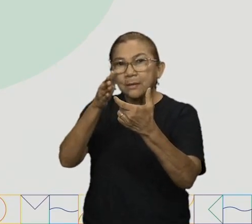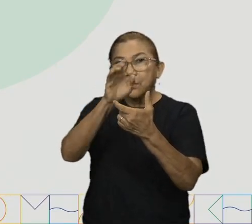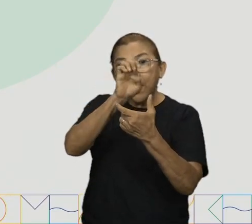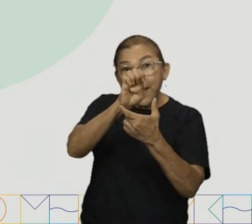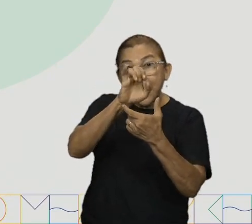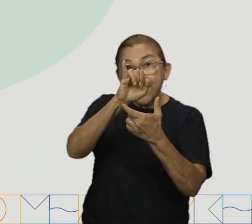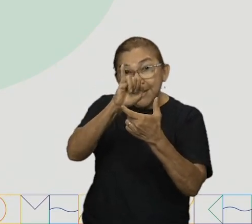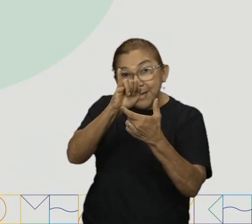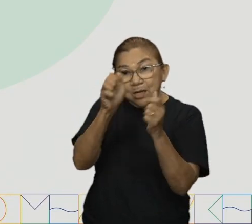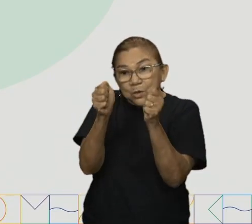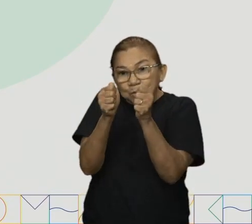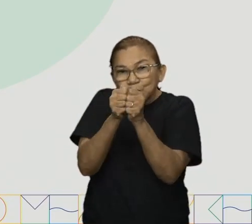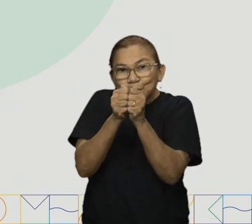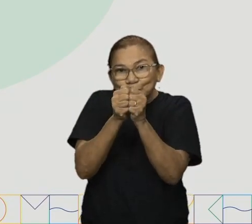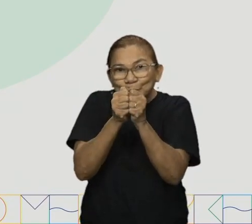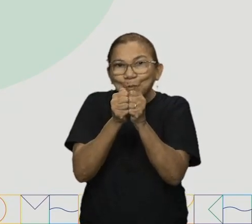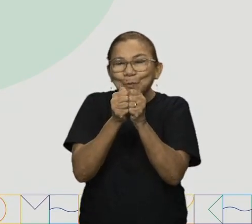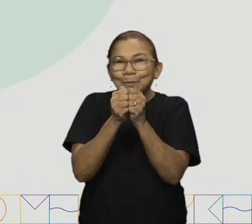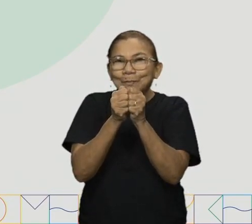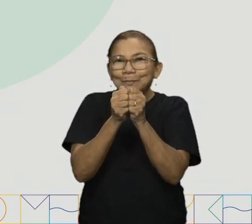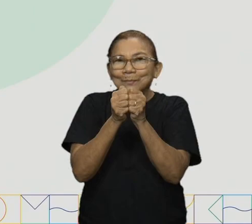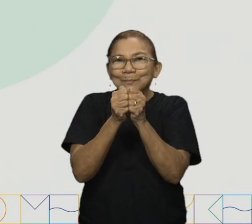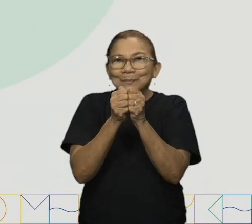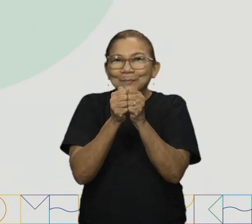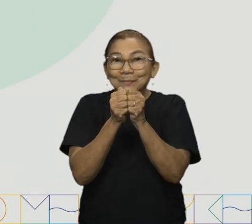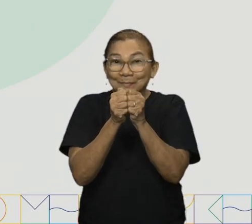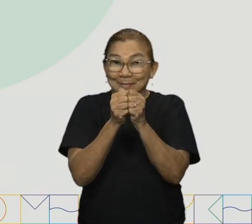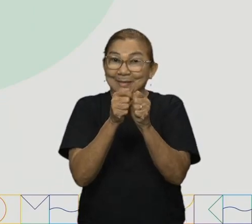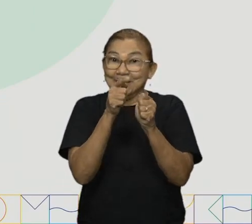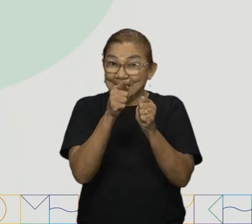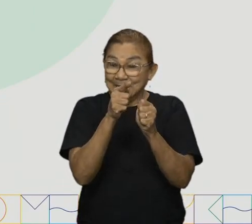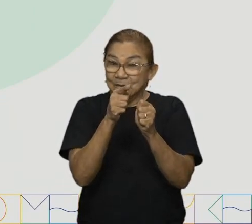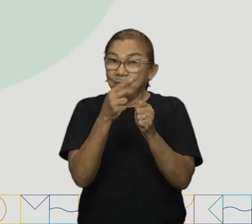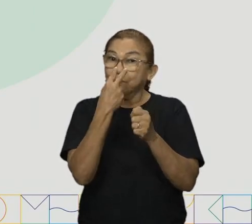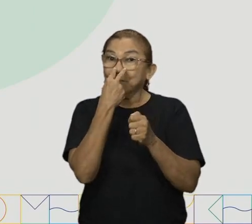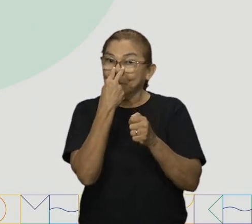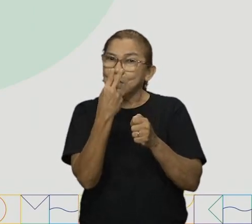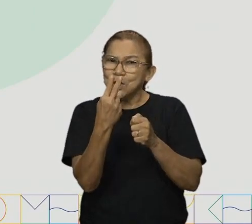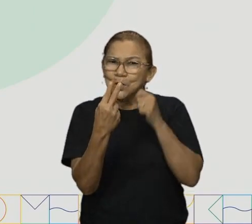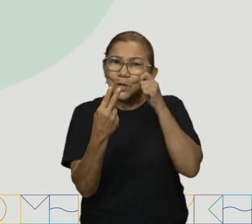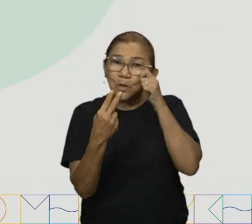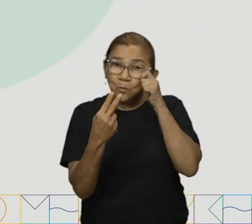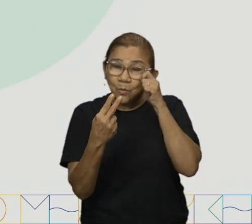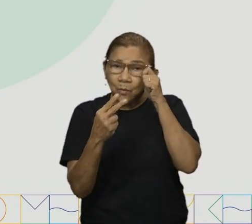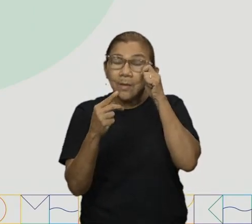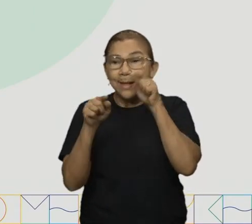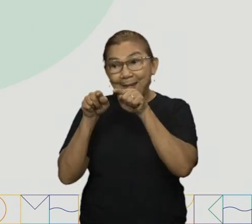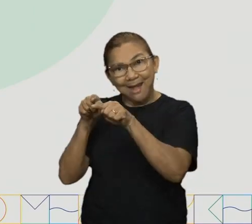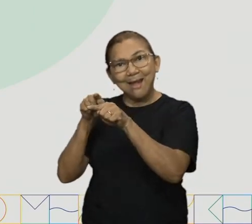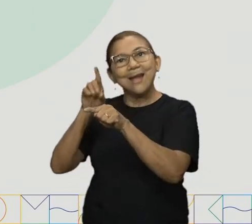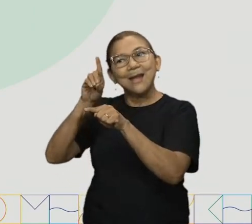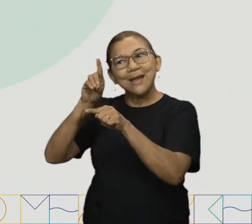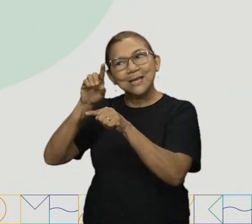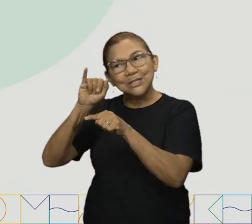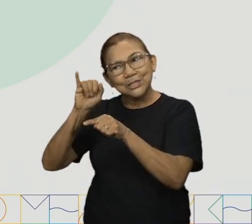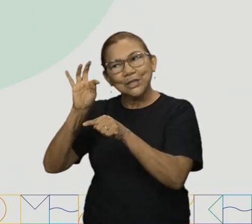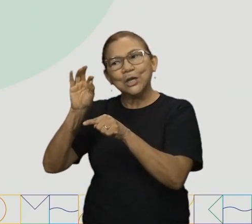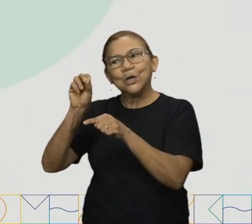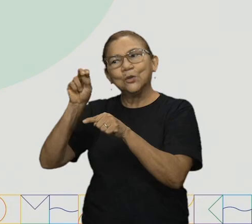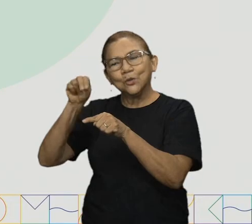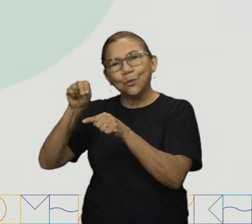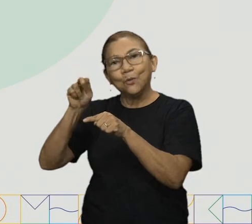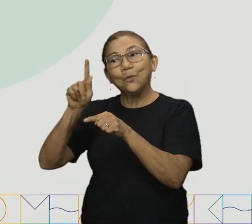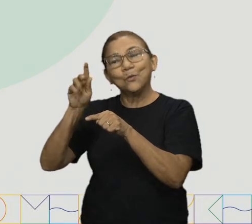o E e o I também estão na mesma sílaba? Então, é isso que é a representatividade do ditongo.